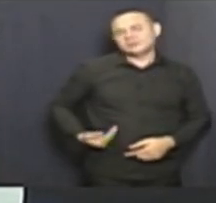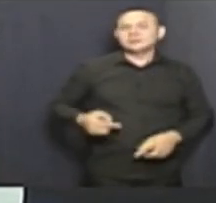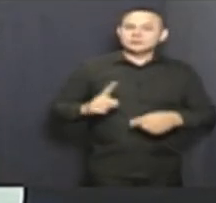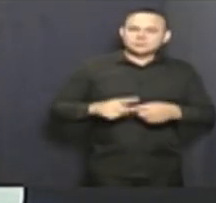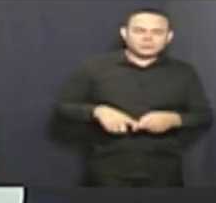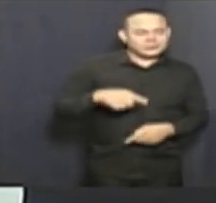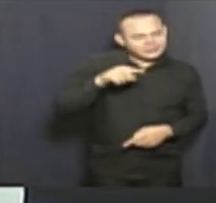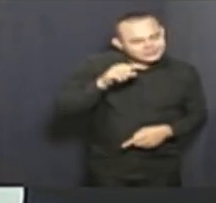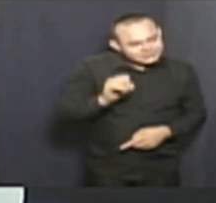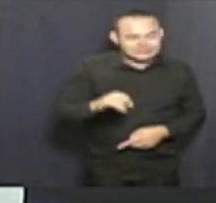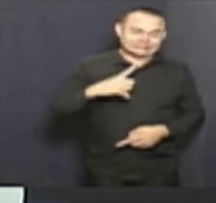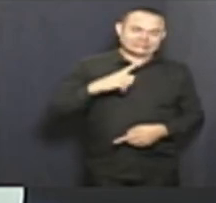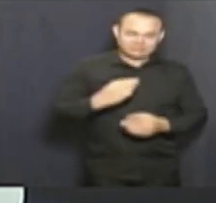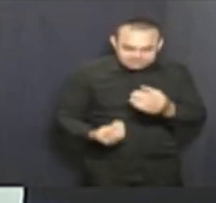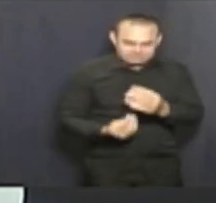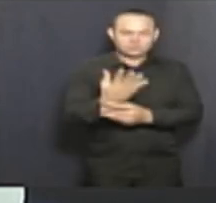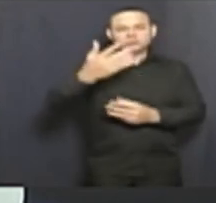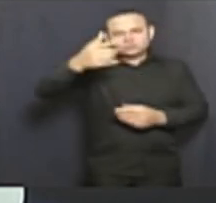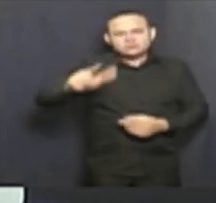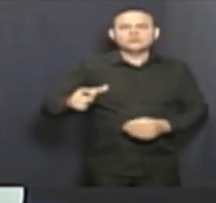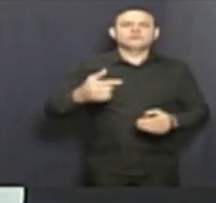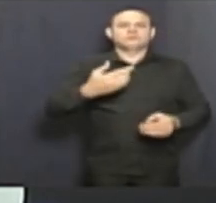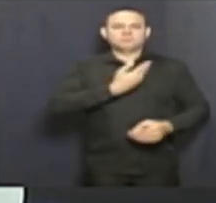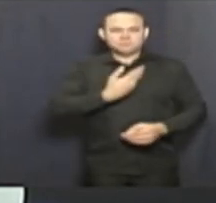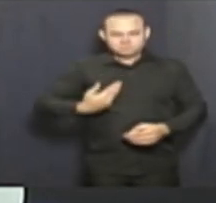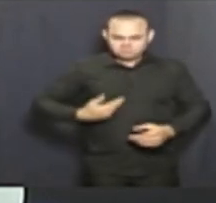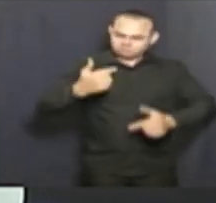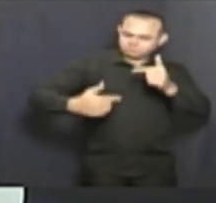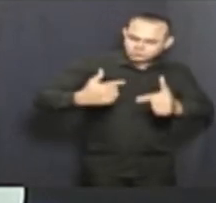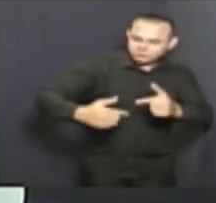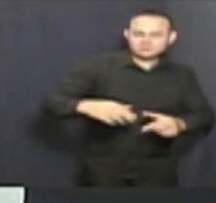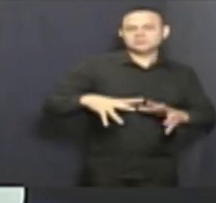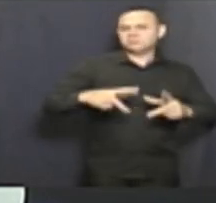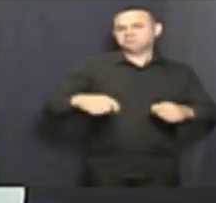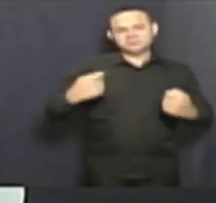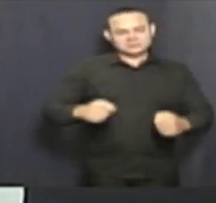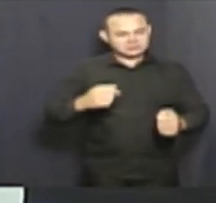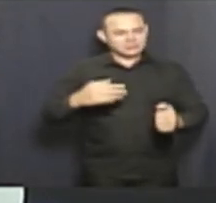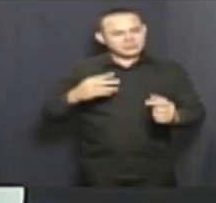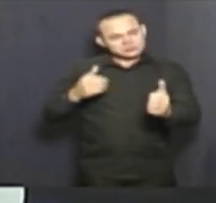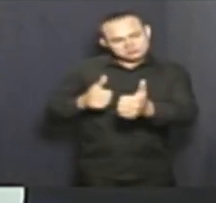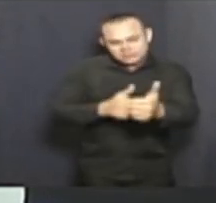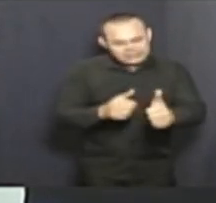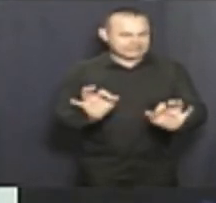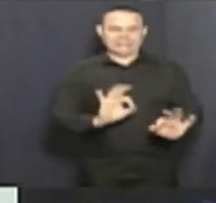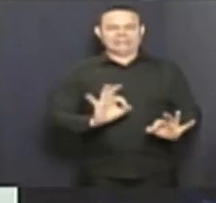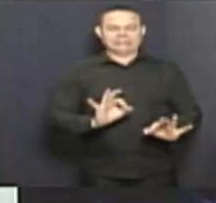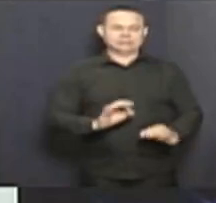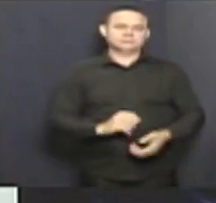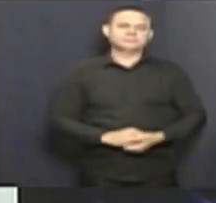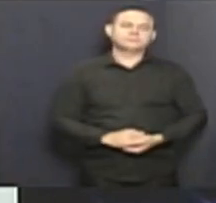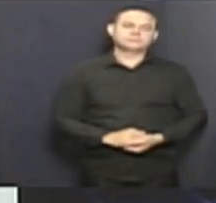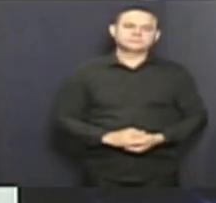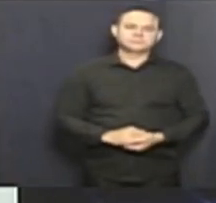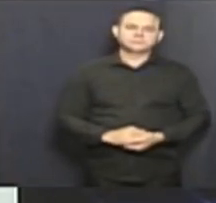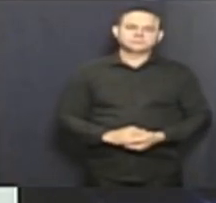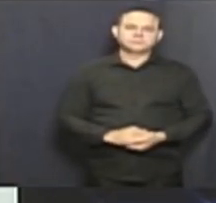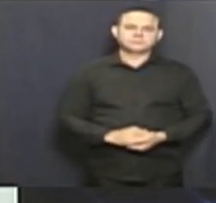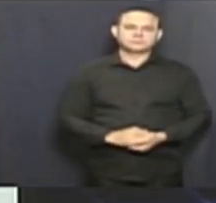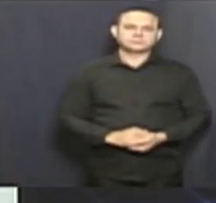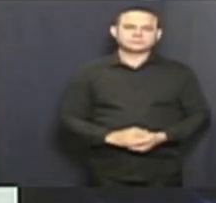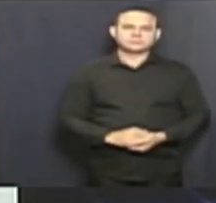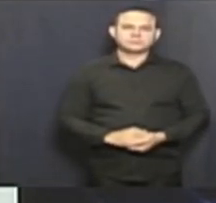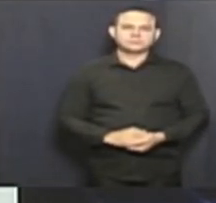prejudiciais ao meio ambiente que acho que é um exemplo que não deve ser seguido por nenhum governo tem 45 segundos pessoa